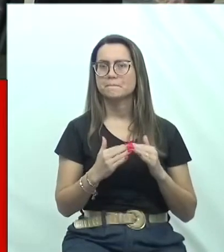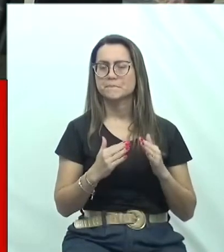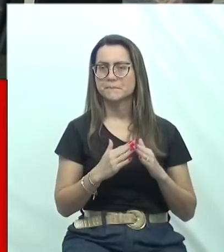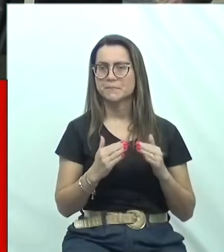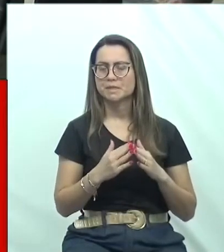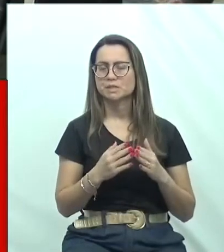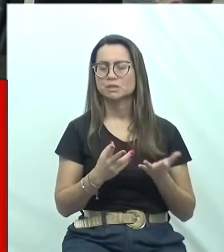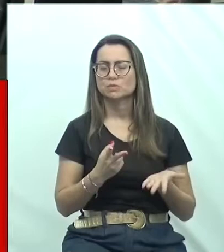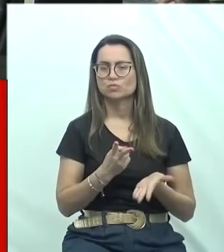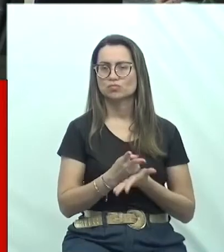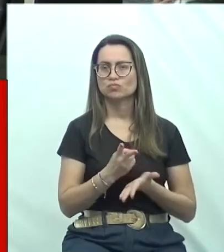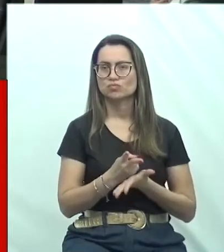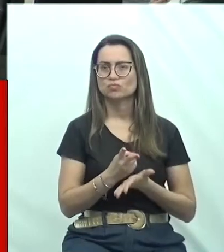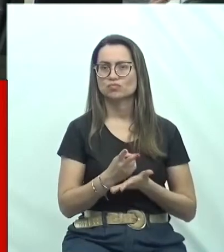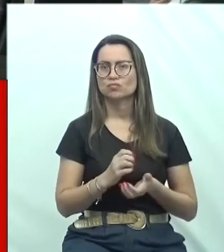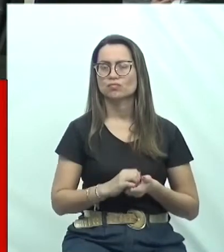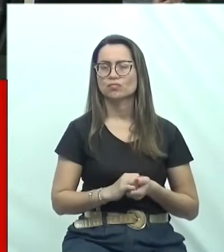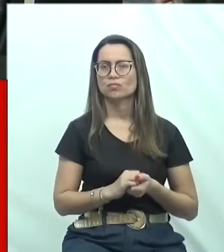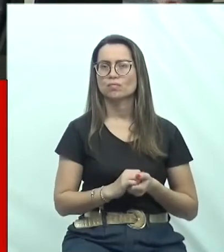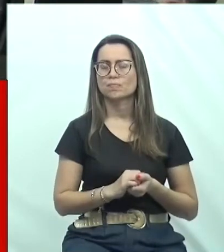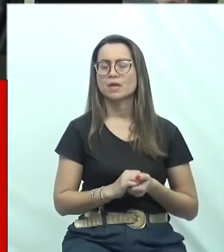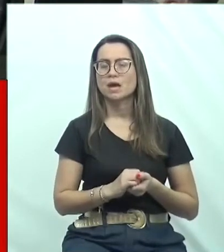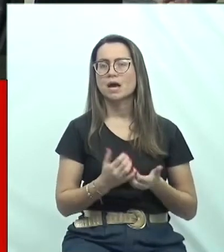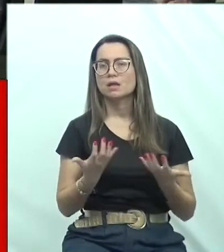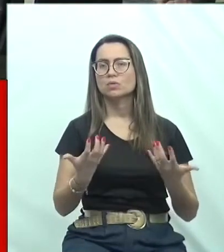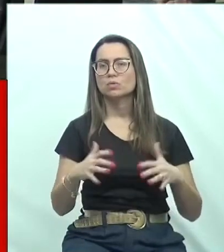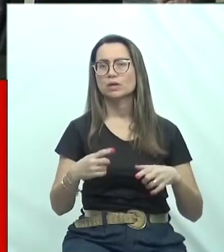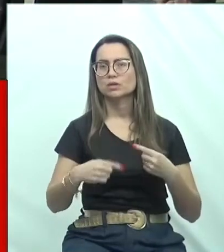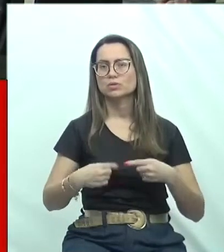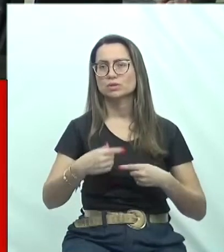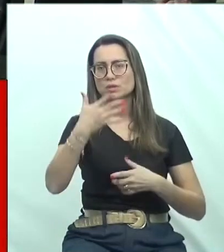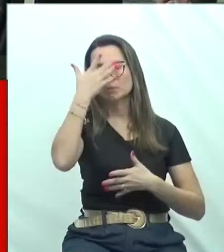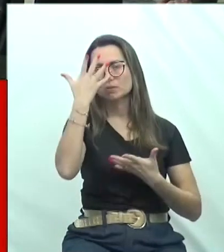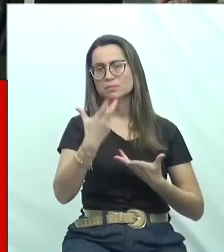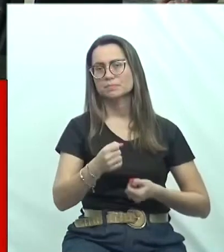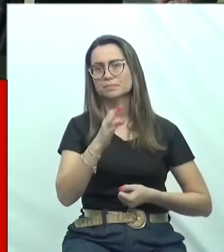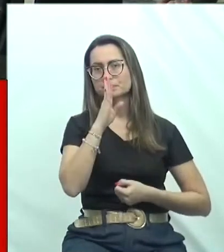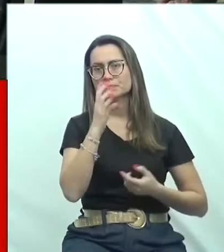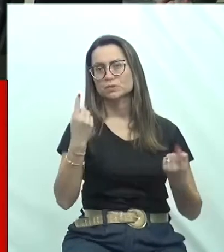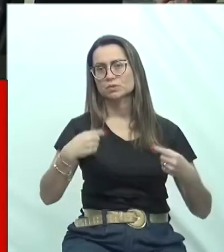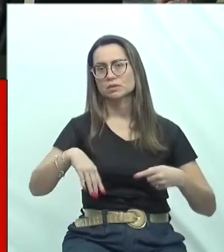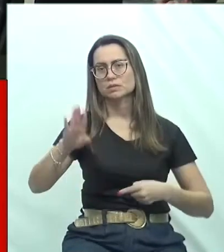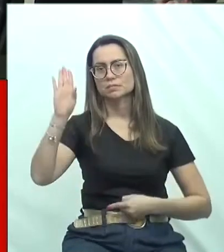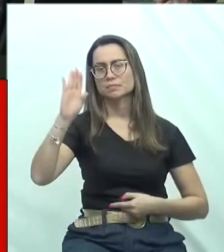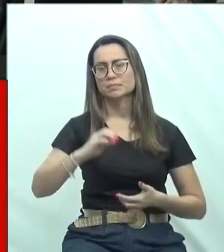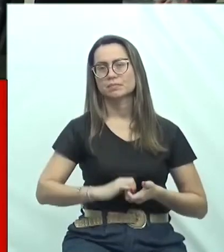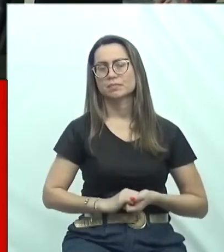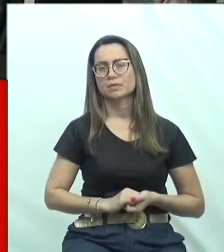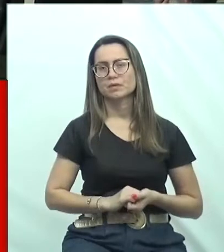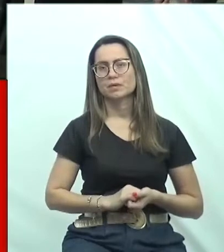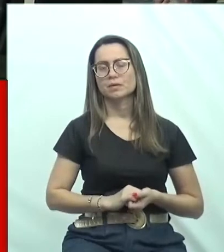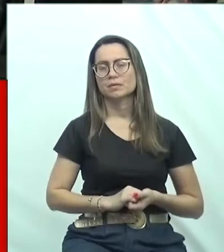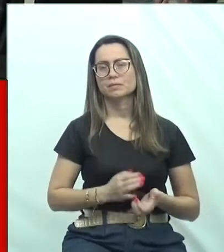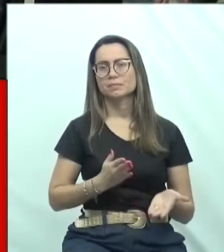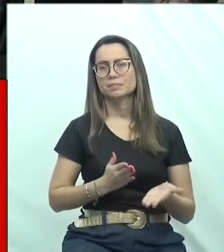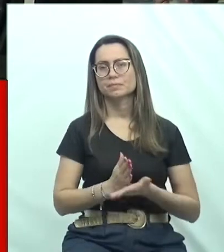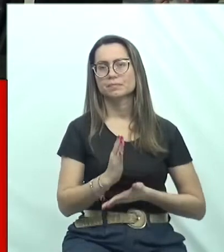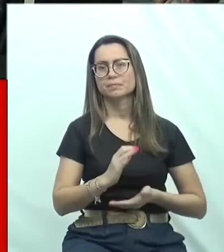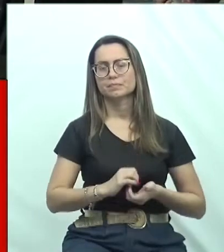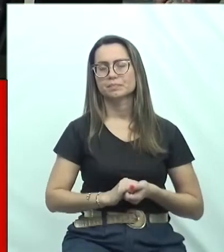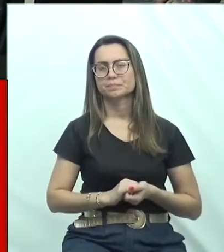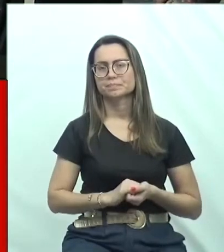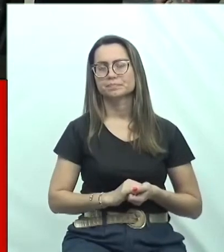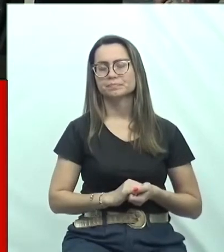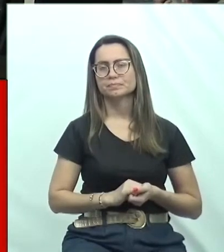Não havendo quem queira discutir, está em votação. Só várias permanentes como estão, os contrários se manifestem. Aprovado por unanimidade. Indicação